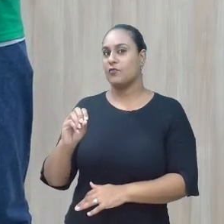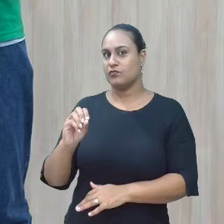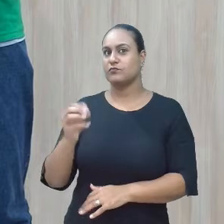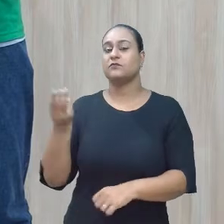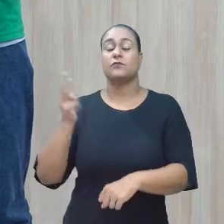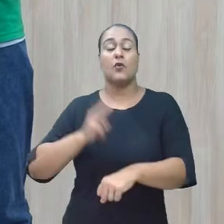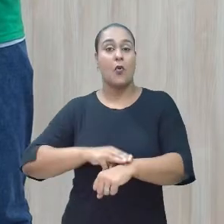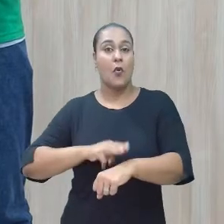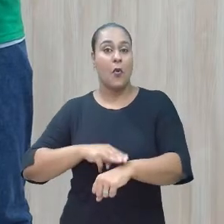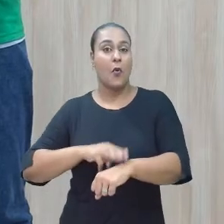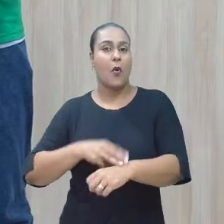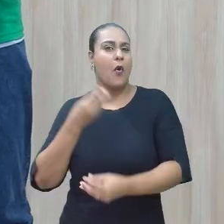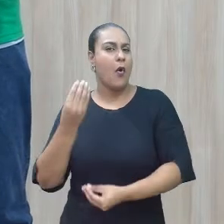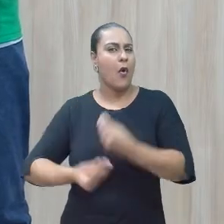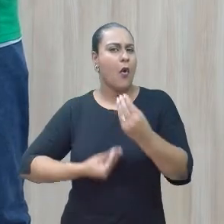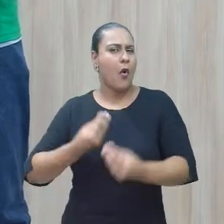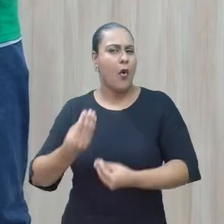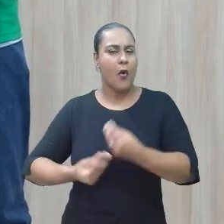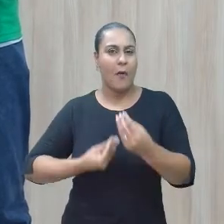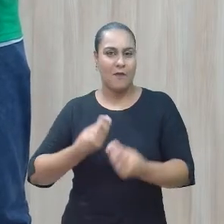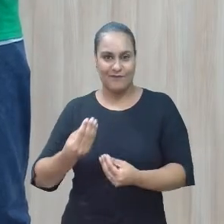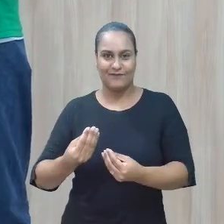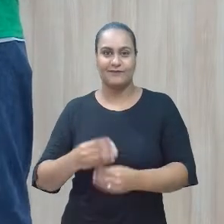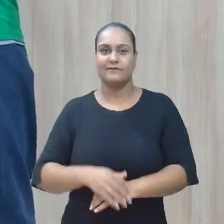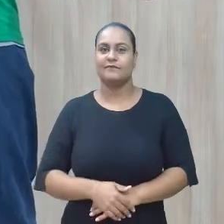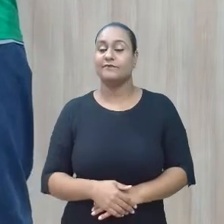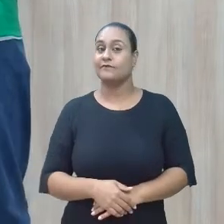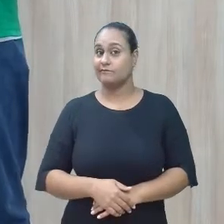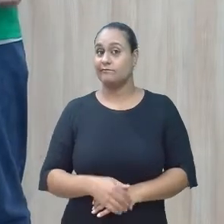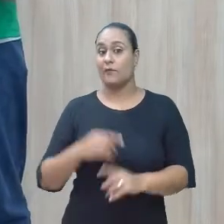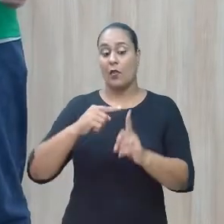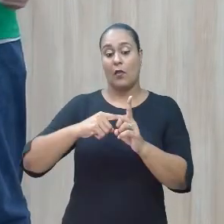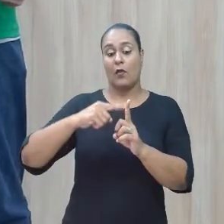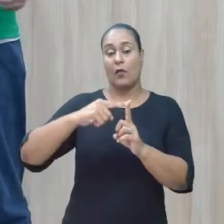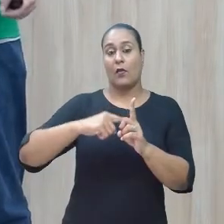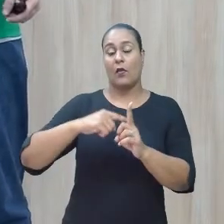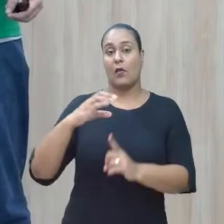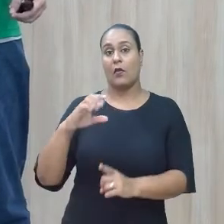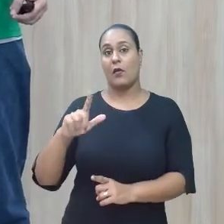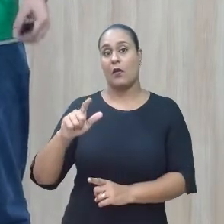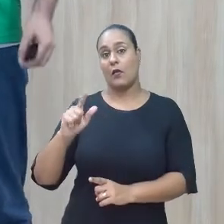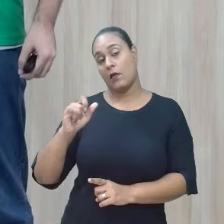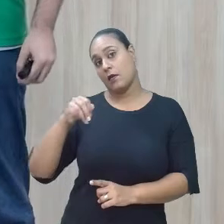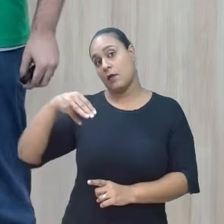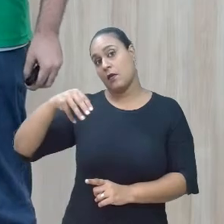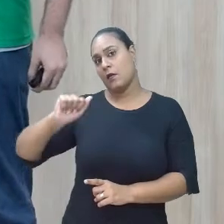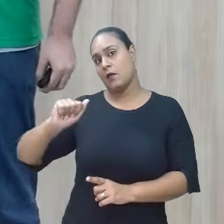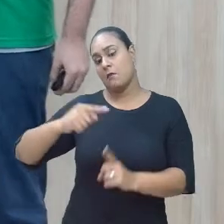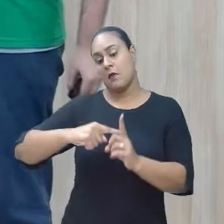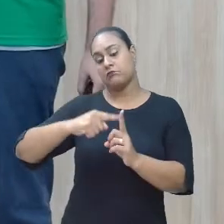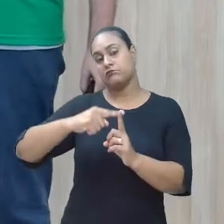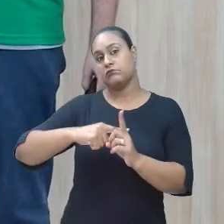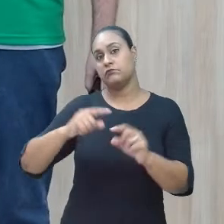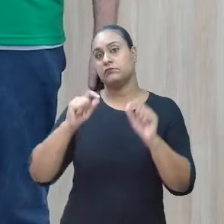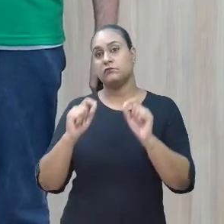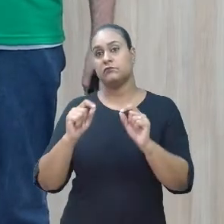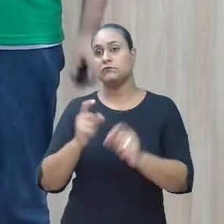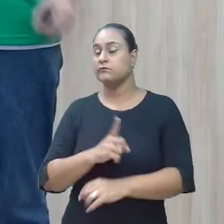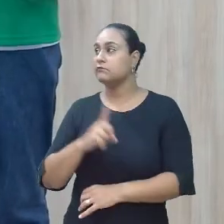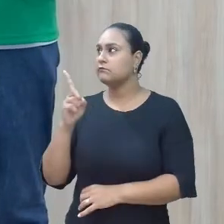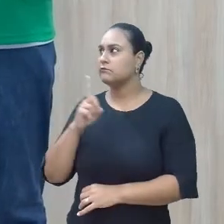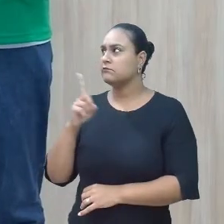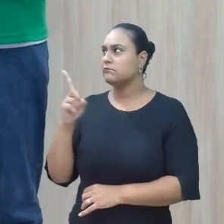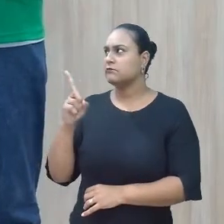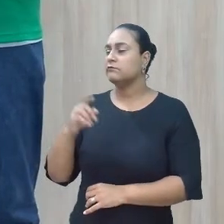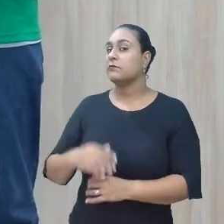estado momentâneo. É o tempo. E o clima, professor, vai ser o quê? Acompanha comigo aí na leitura. Ó. Clima é